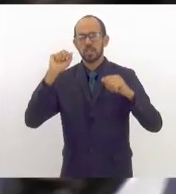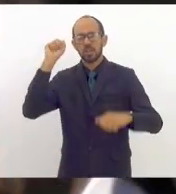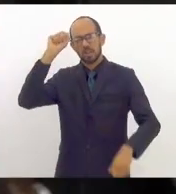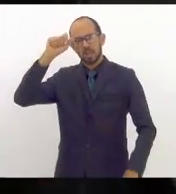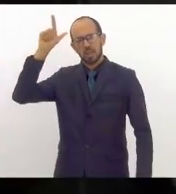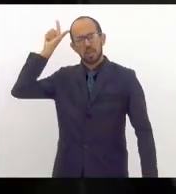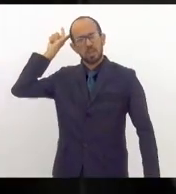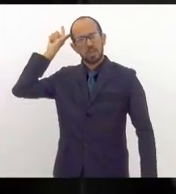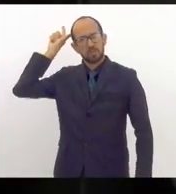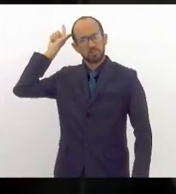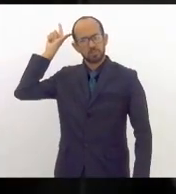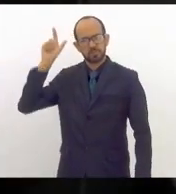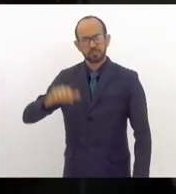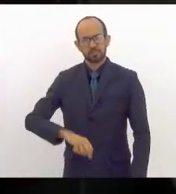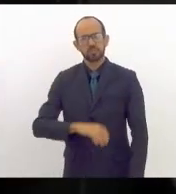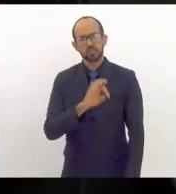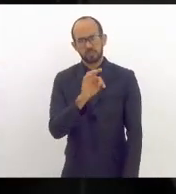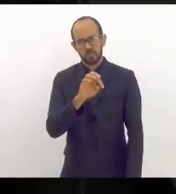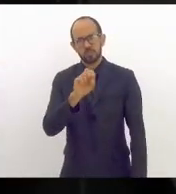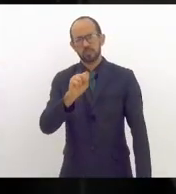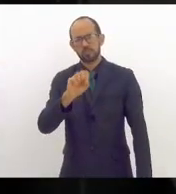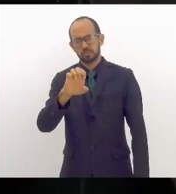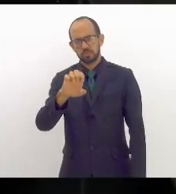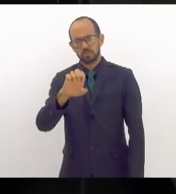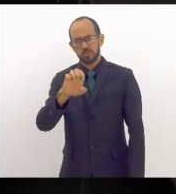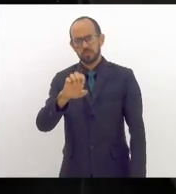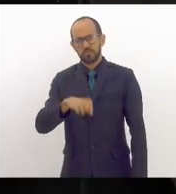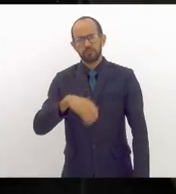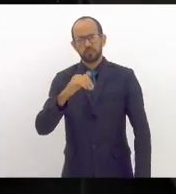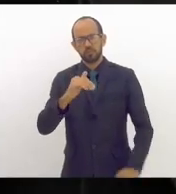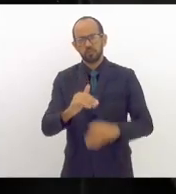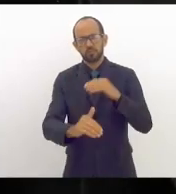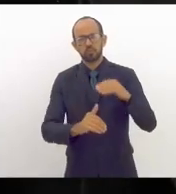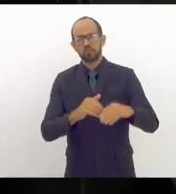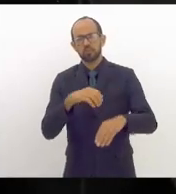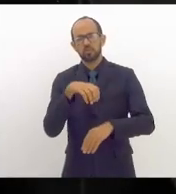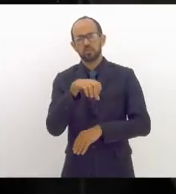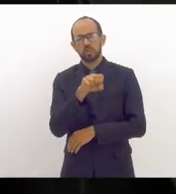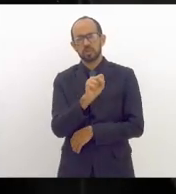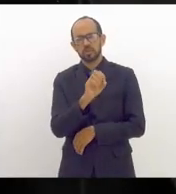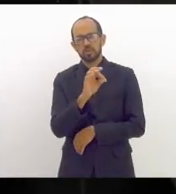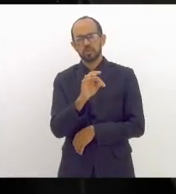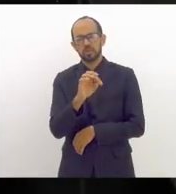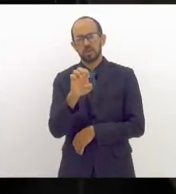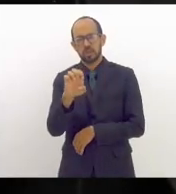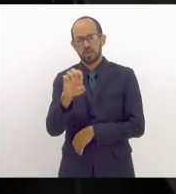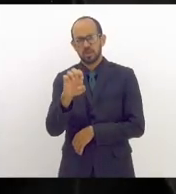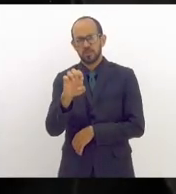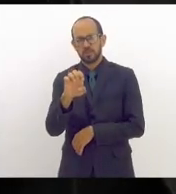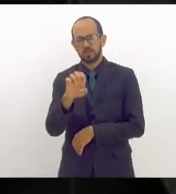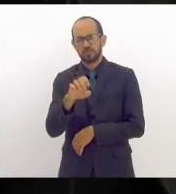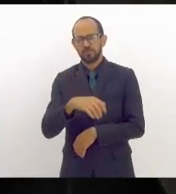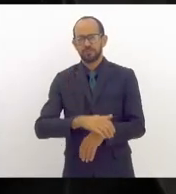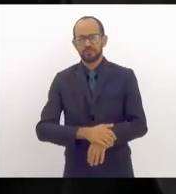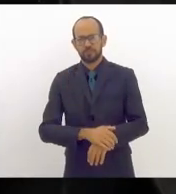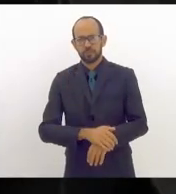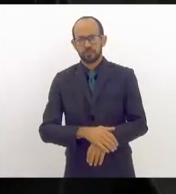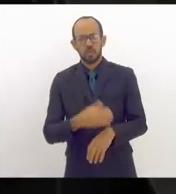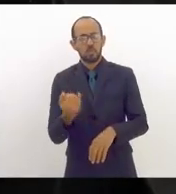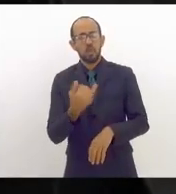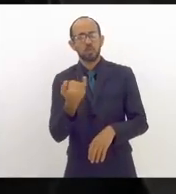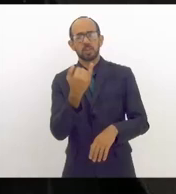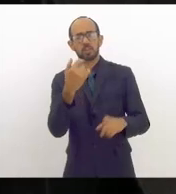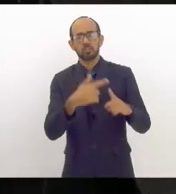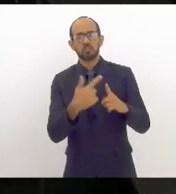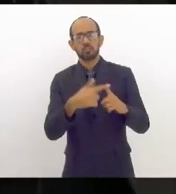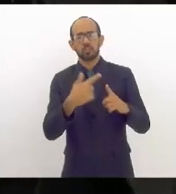do TSE de Supremo Tribunal Federal acho importante porque o Ministro Alexandre de Moraes teve